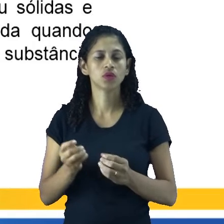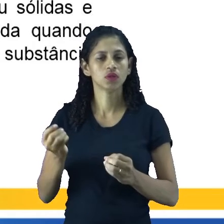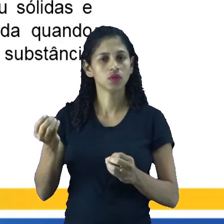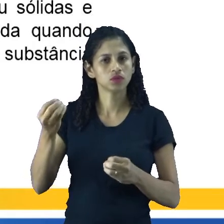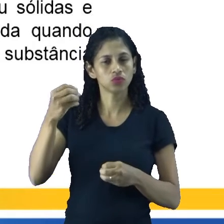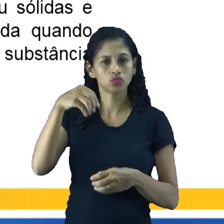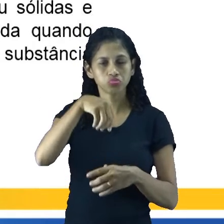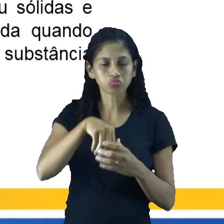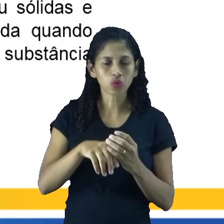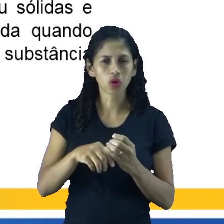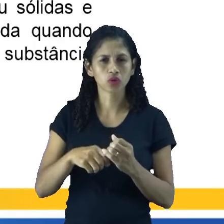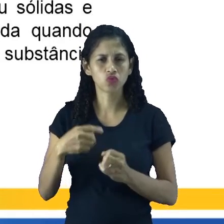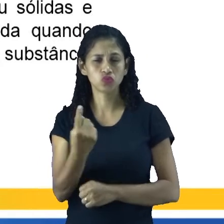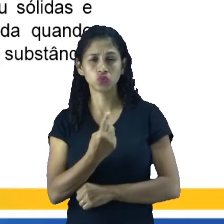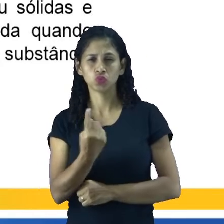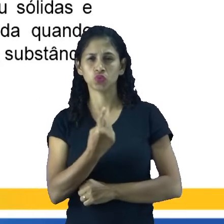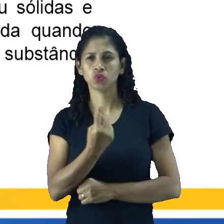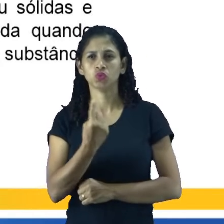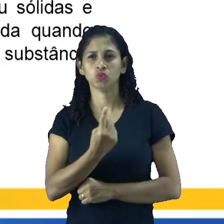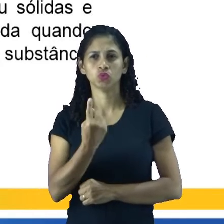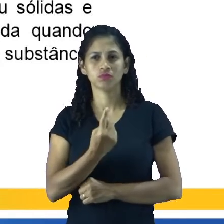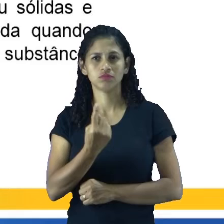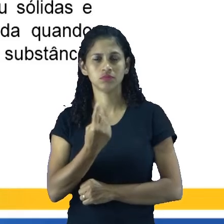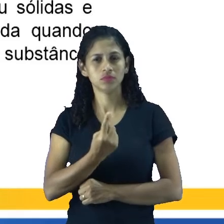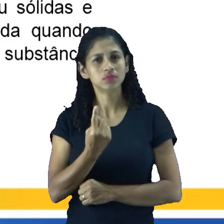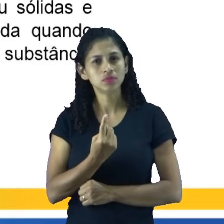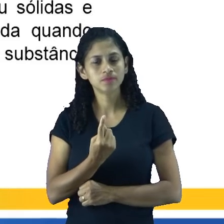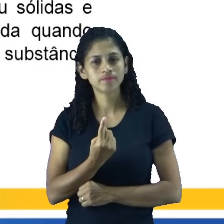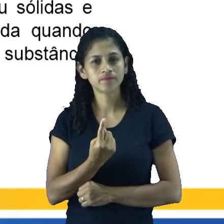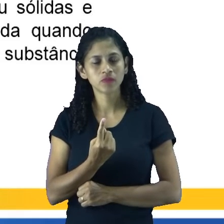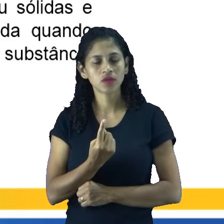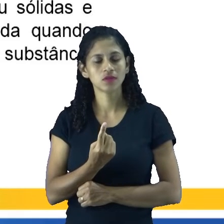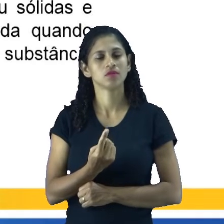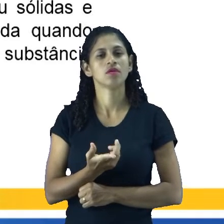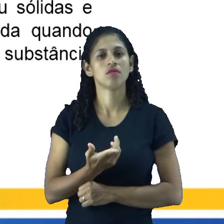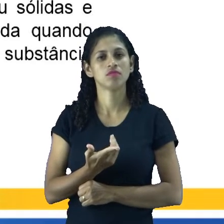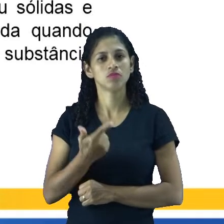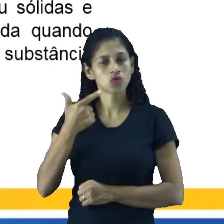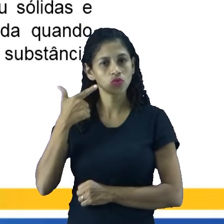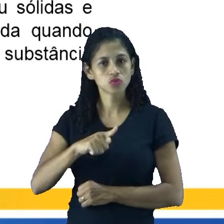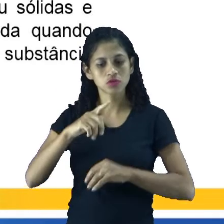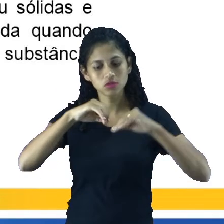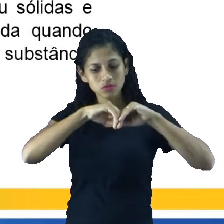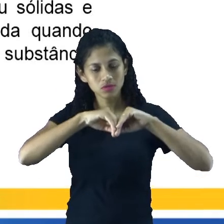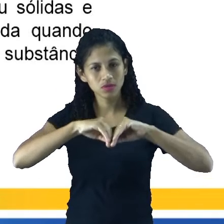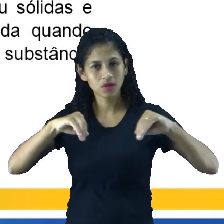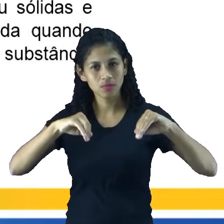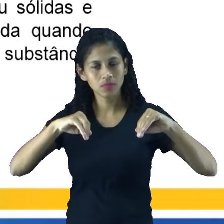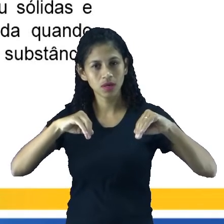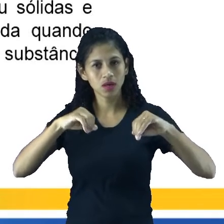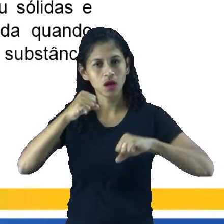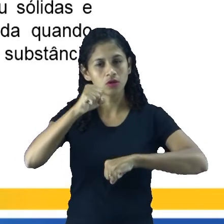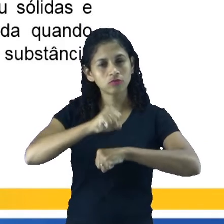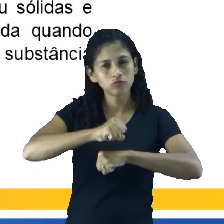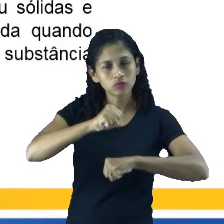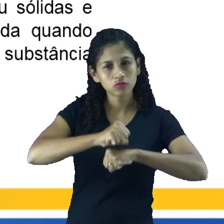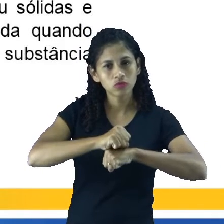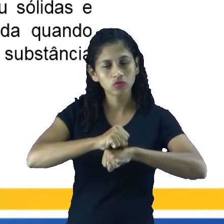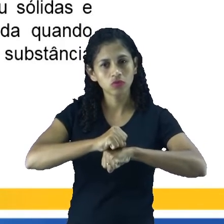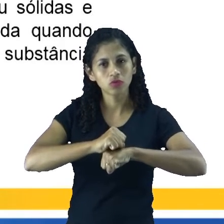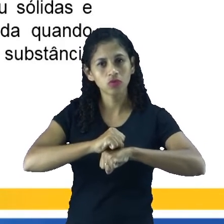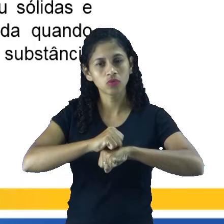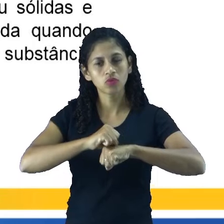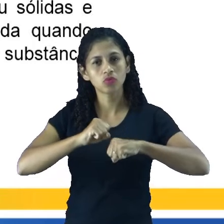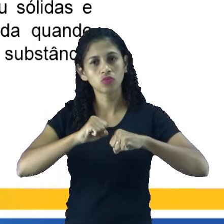a uma alta velocidade. Dessa alta velocidade eu vou conseguir separar o componente mais denso do